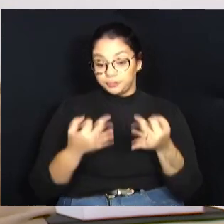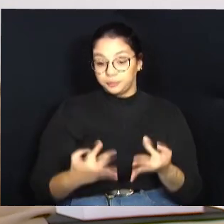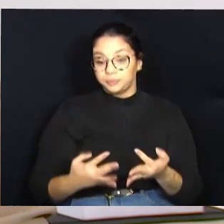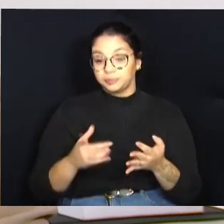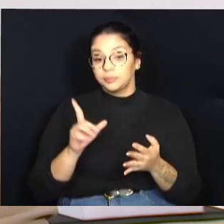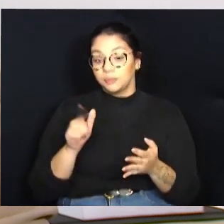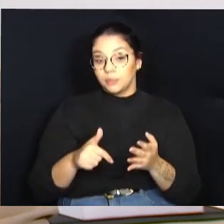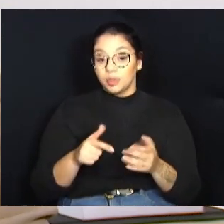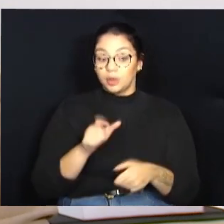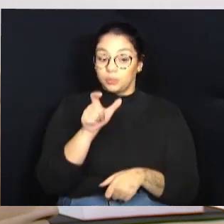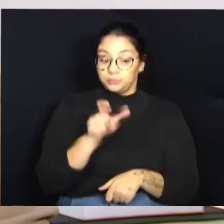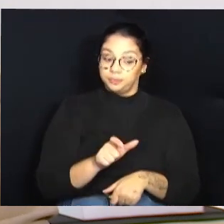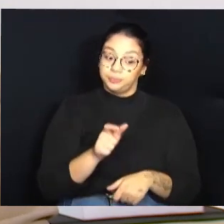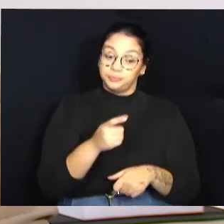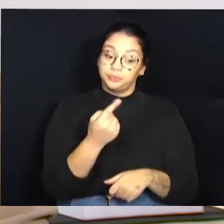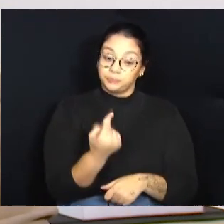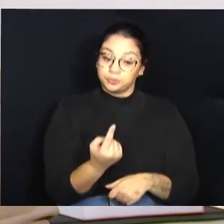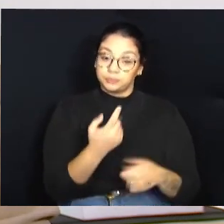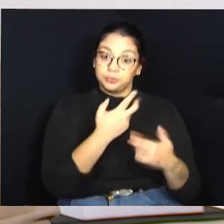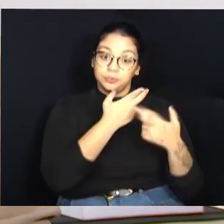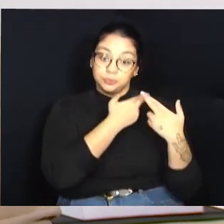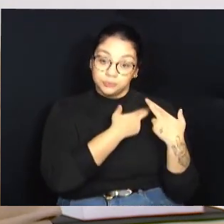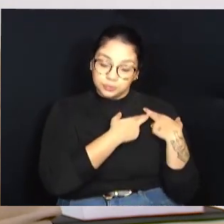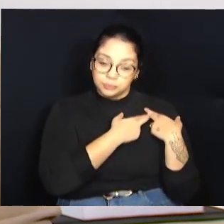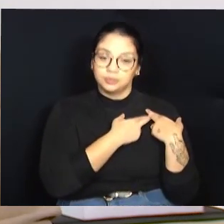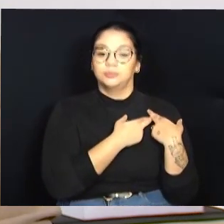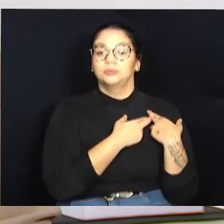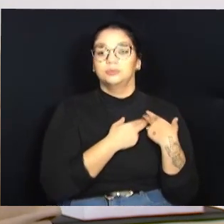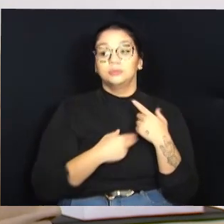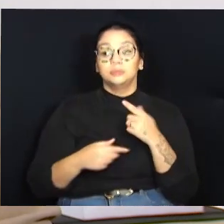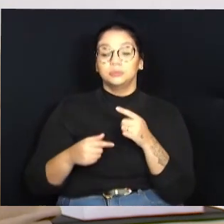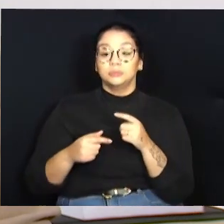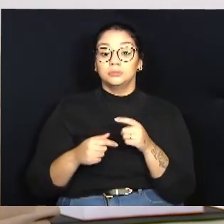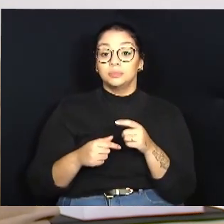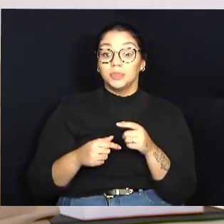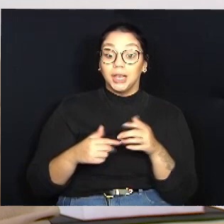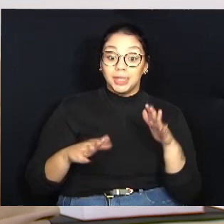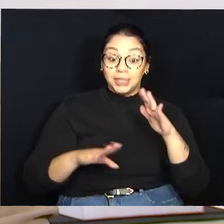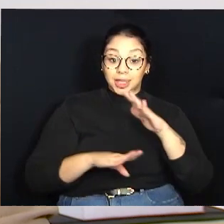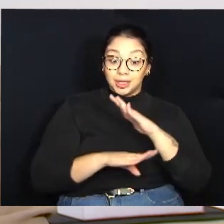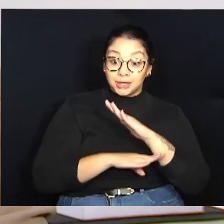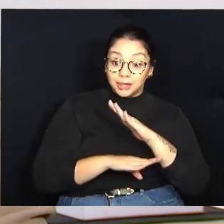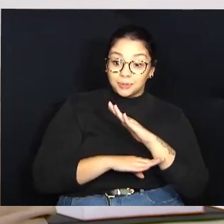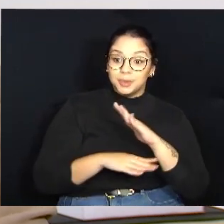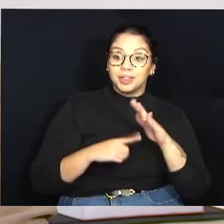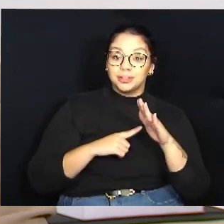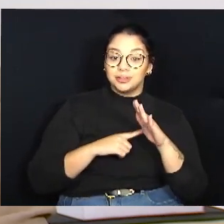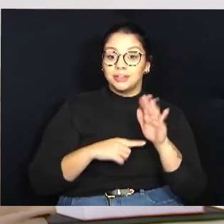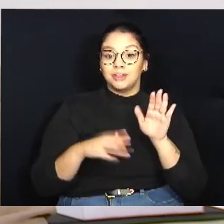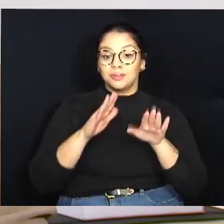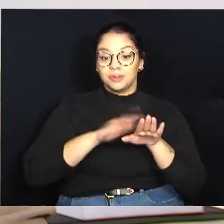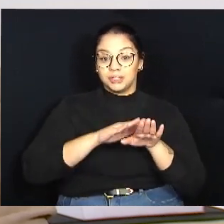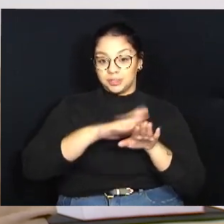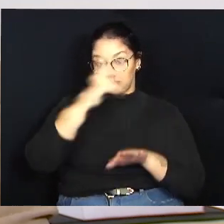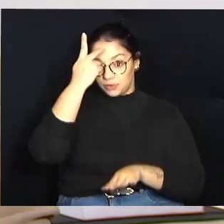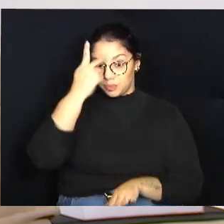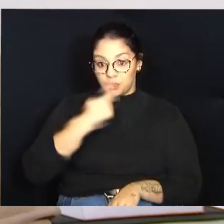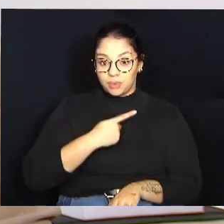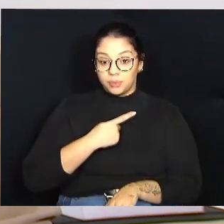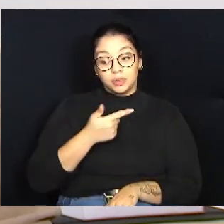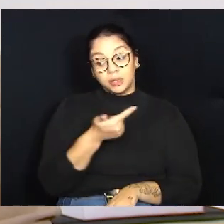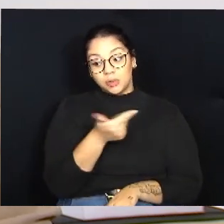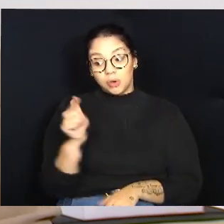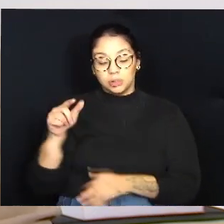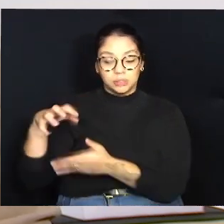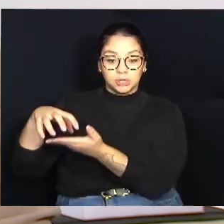que designam que designam Um encarregado e o pessoal E assim a câmera de Campinas está fazendo por conta